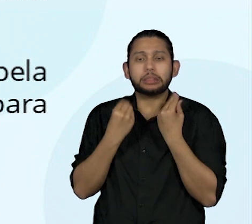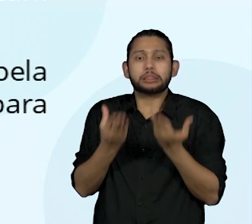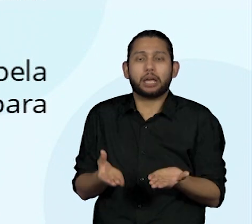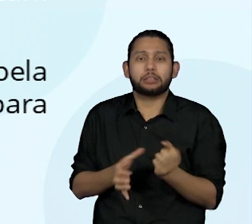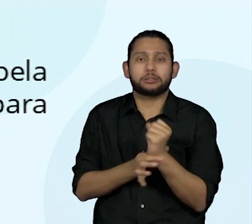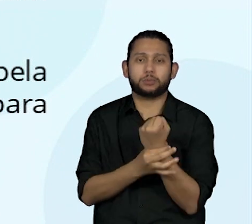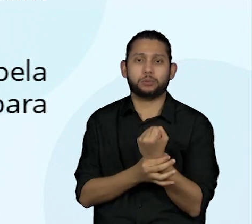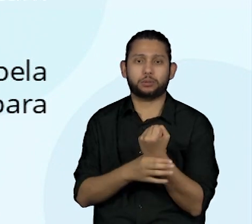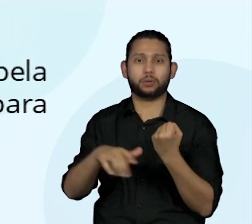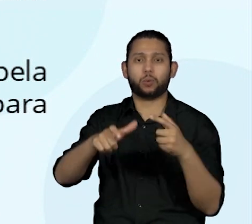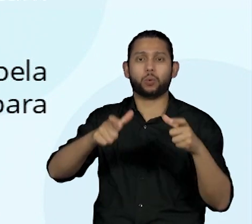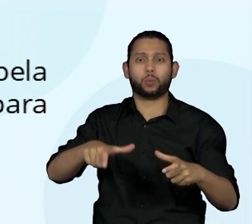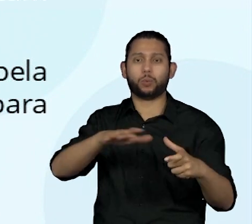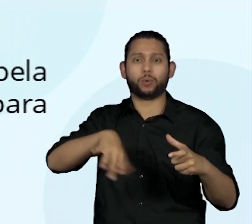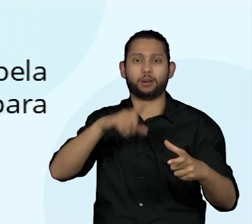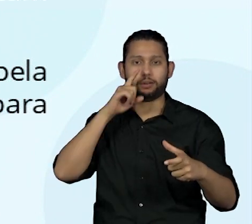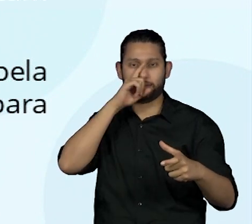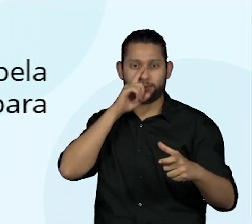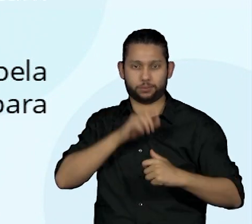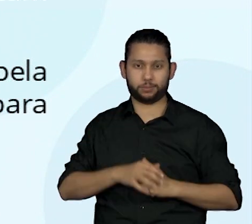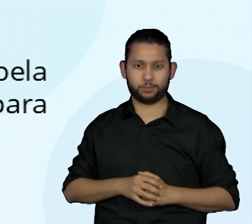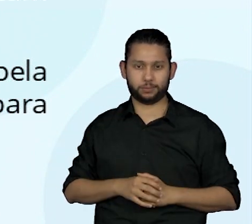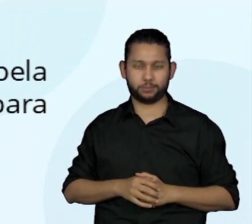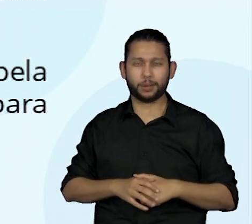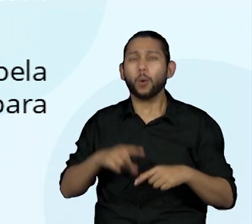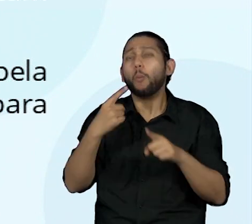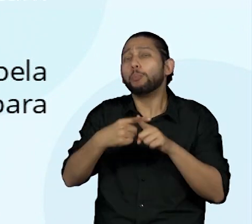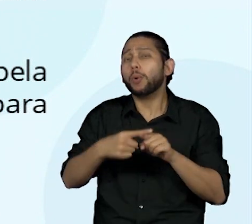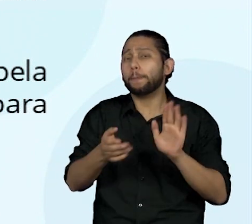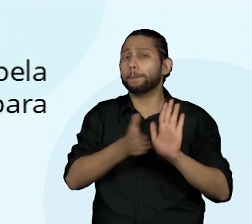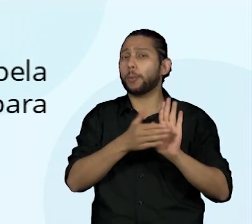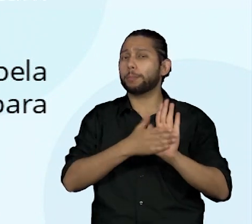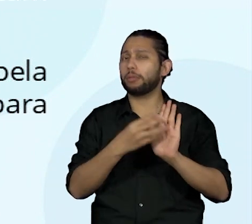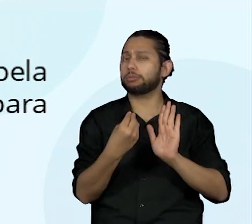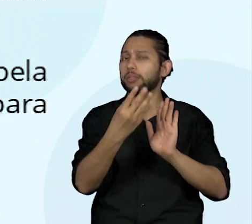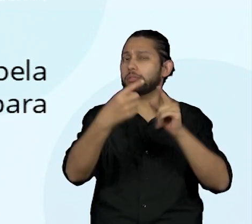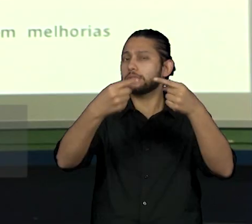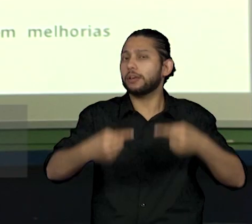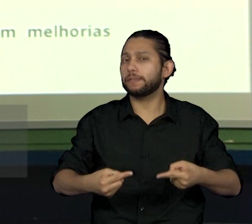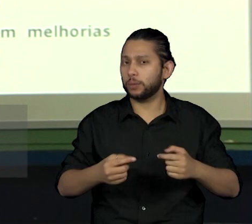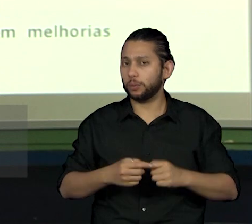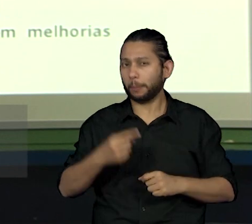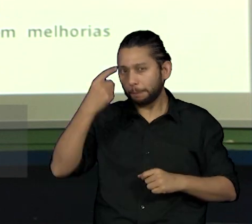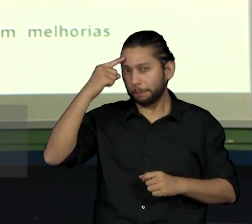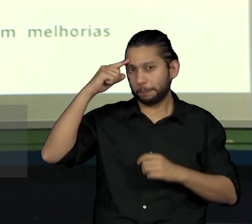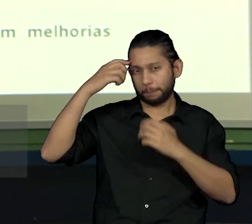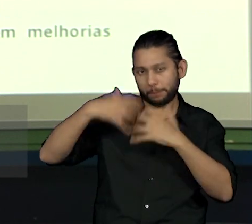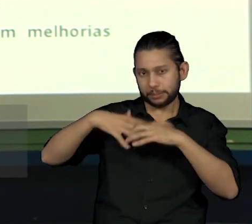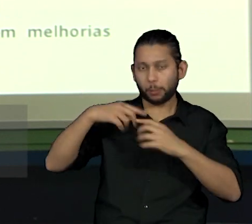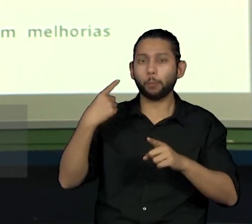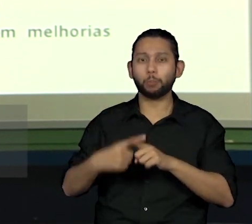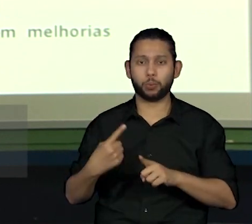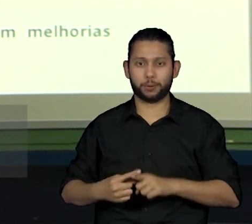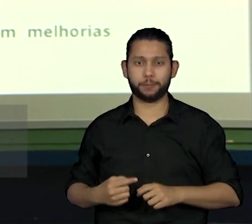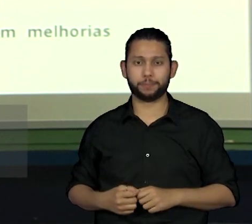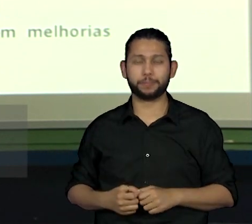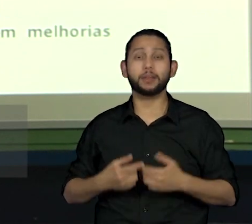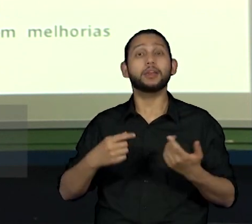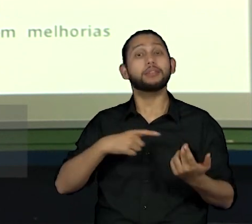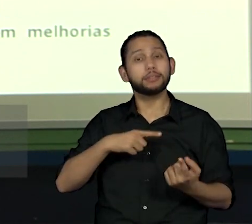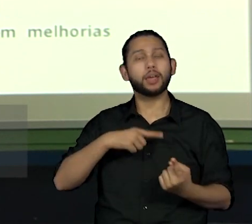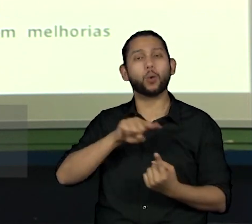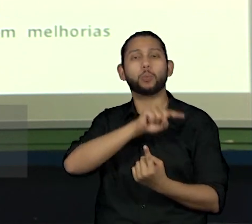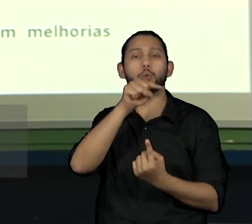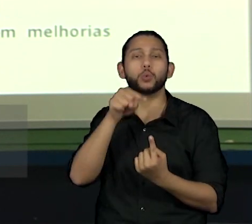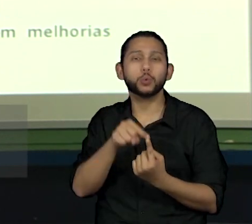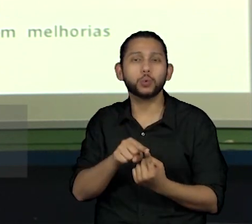em áreas de risco? Por que a gente propõe isso como desafio para você, caro estudante? Porque, de acordo com os Objetivos